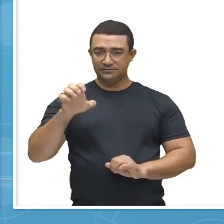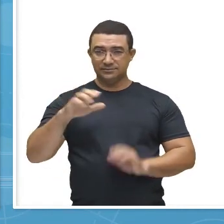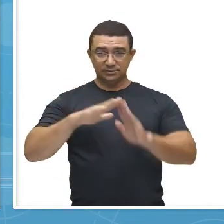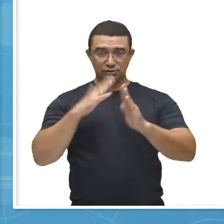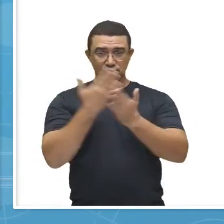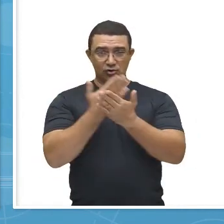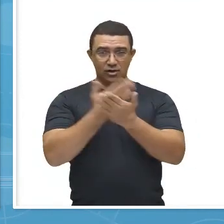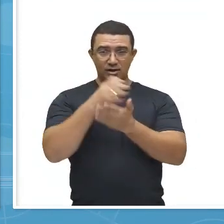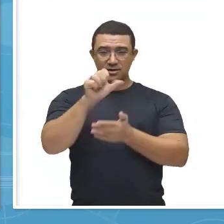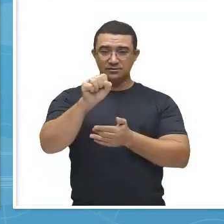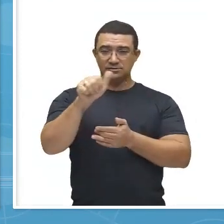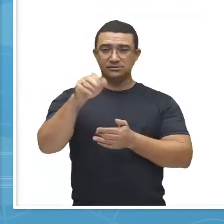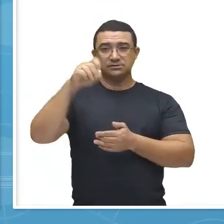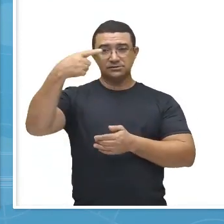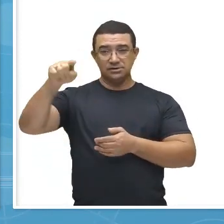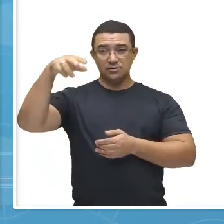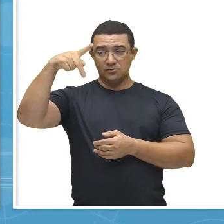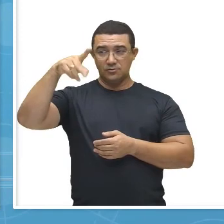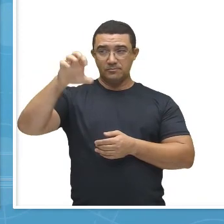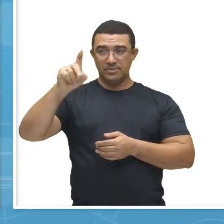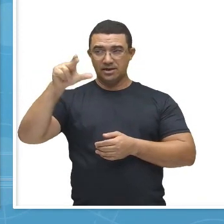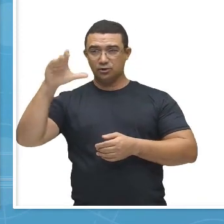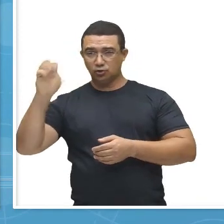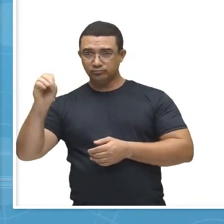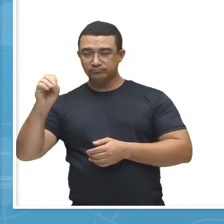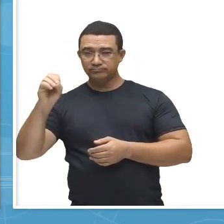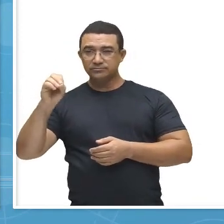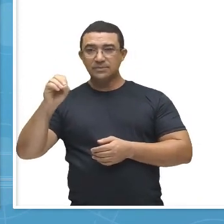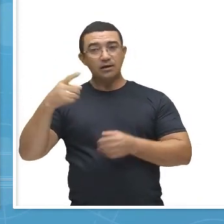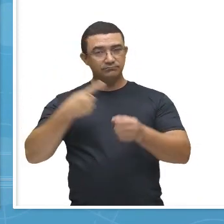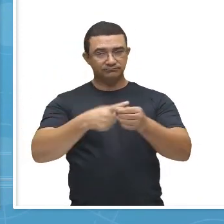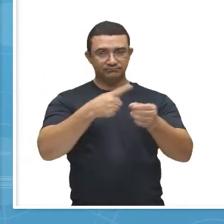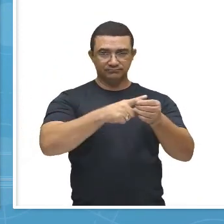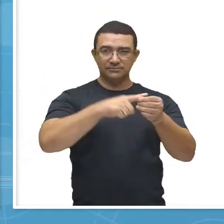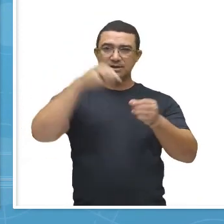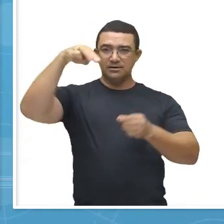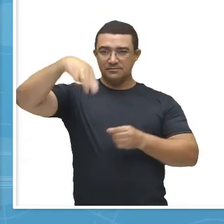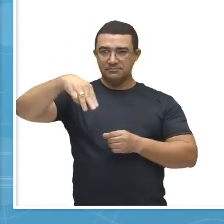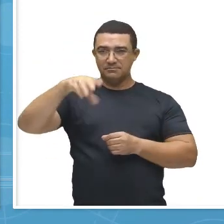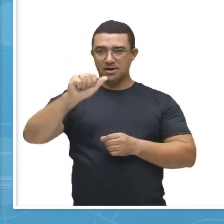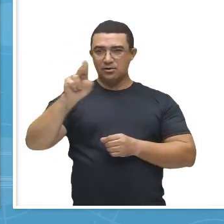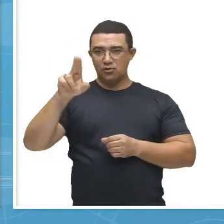Pedro, da nossa querida Maués, né? Também quero registrar aqui